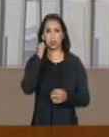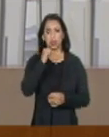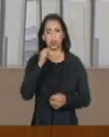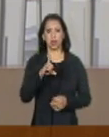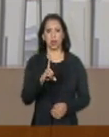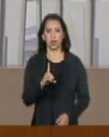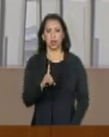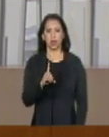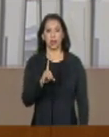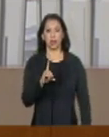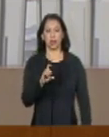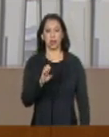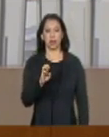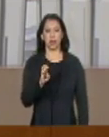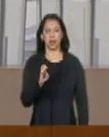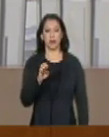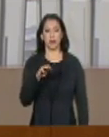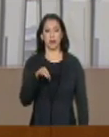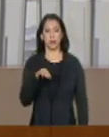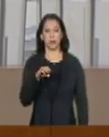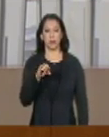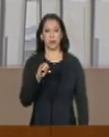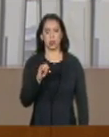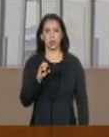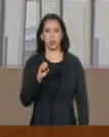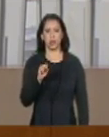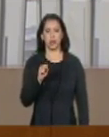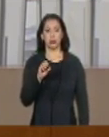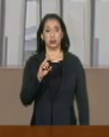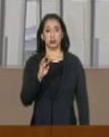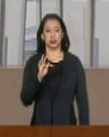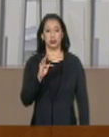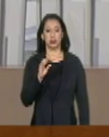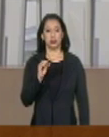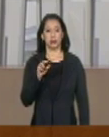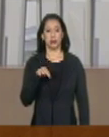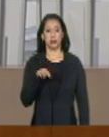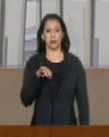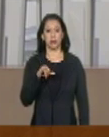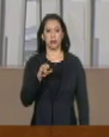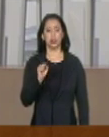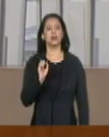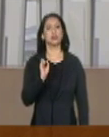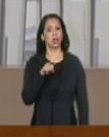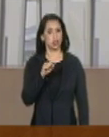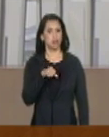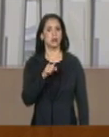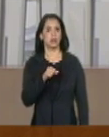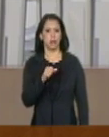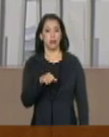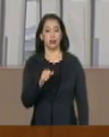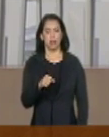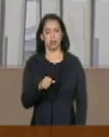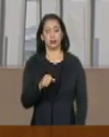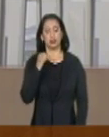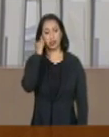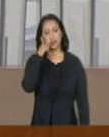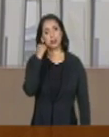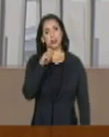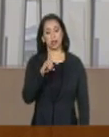Demóstenes Torres, que foi o relator, é isso mesmo, né? Foi o senador Demóstenes Torres.